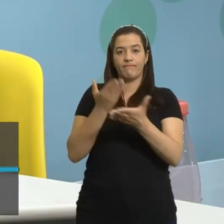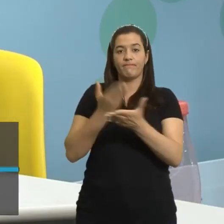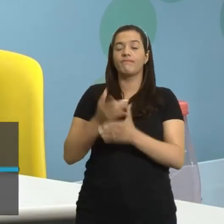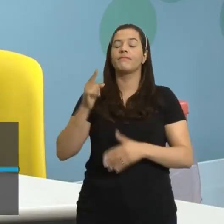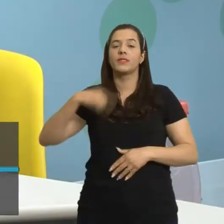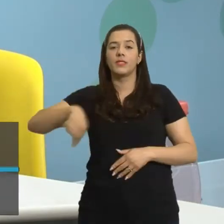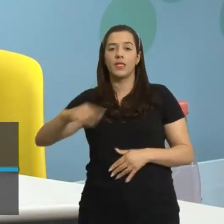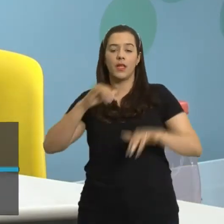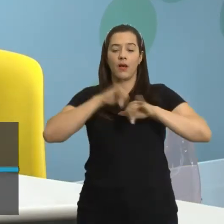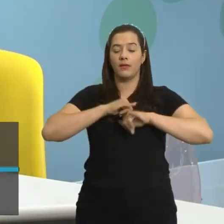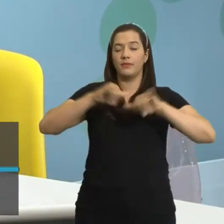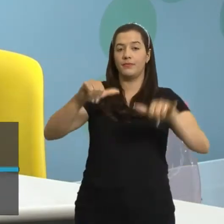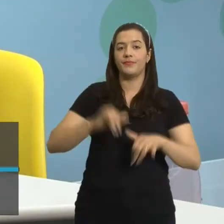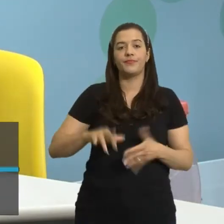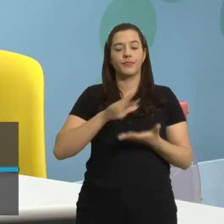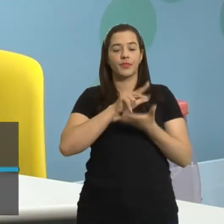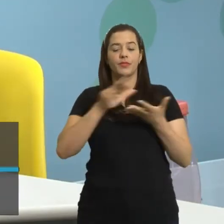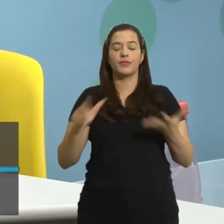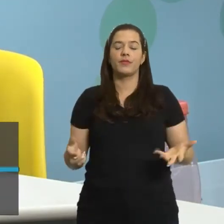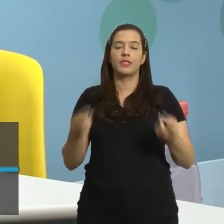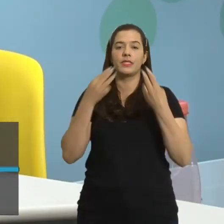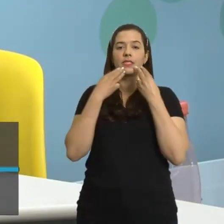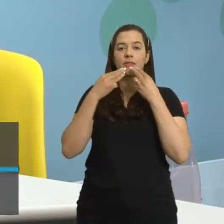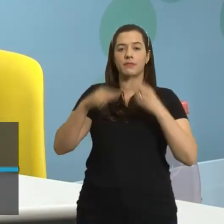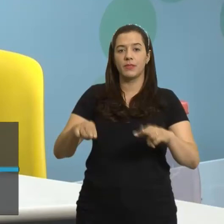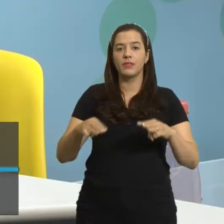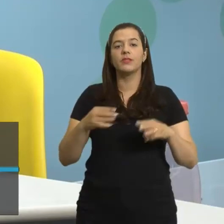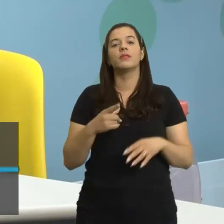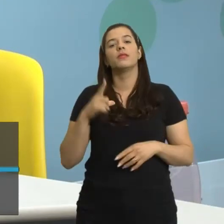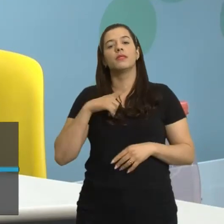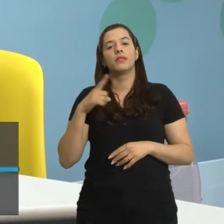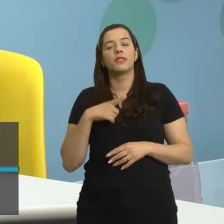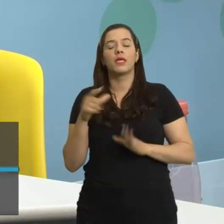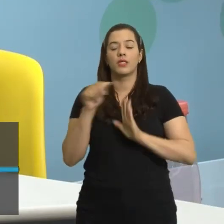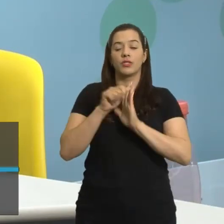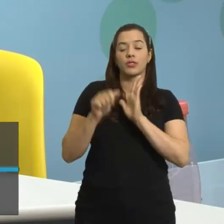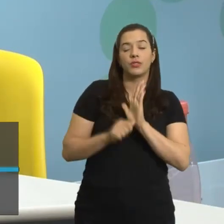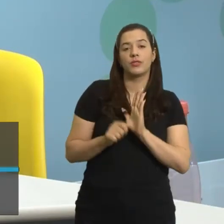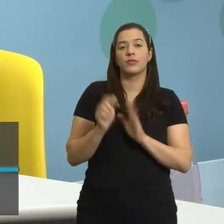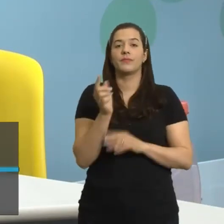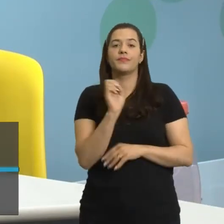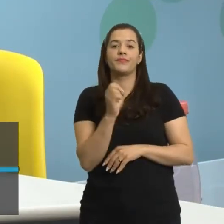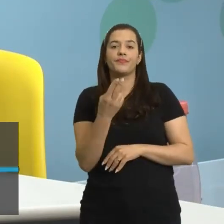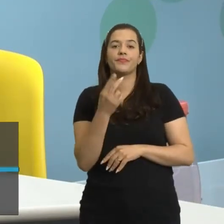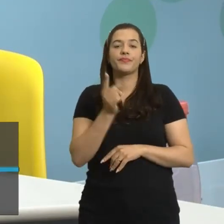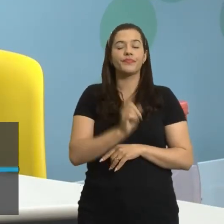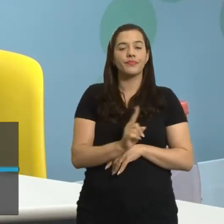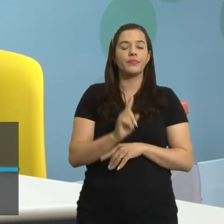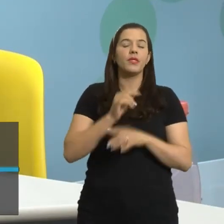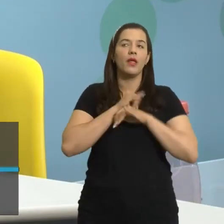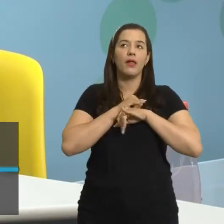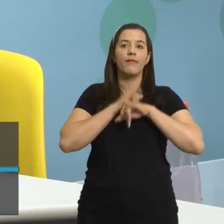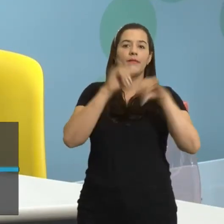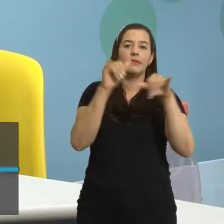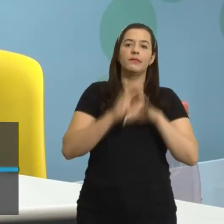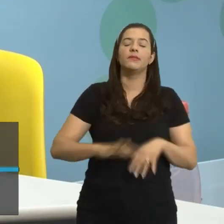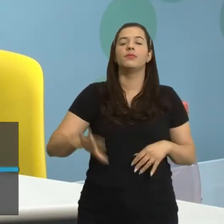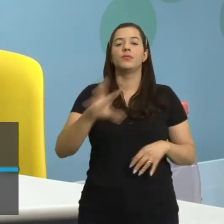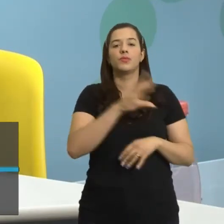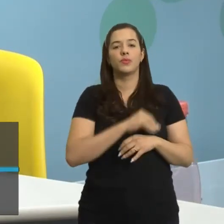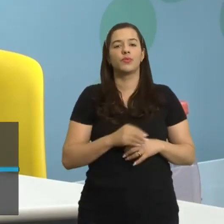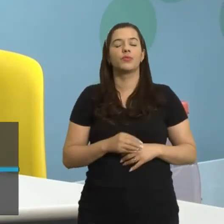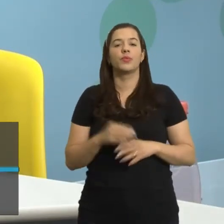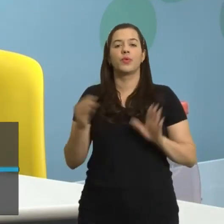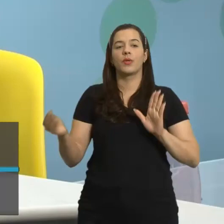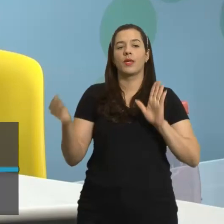material em diferentes mídias, tanto digitais ou não, divulgando isso, né? Colocando o que